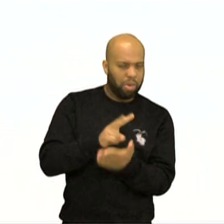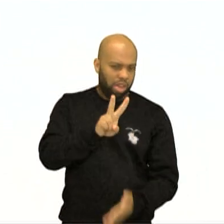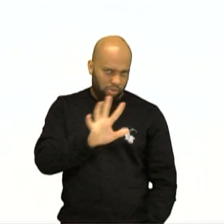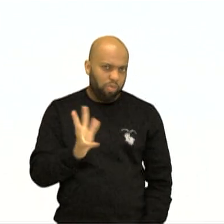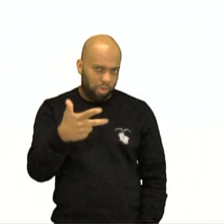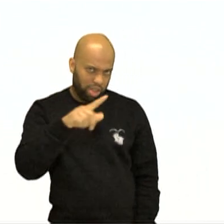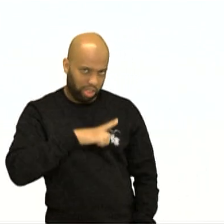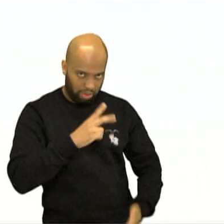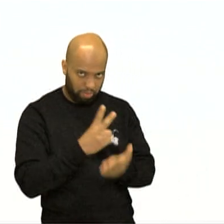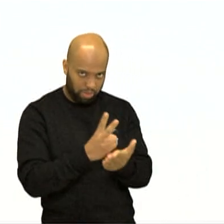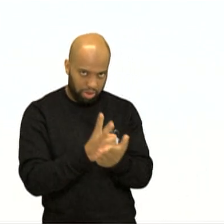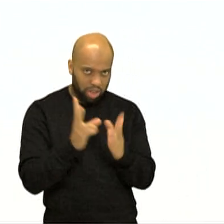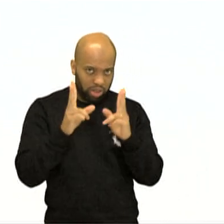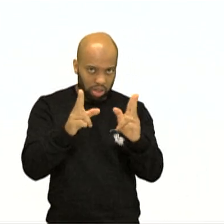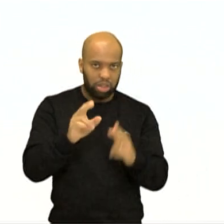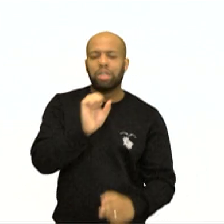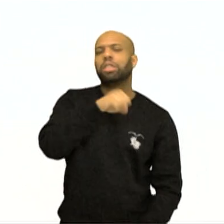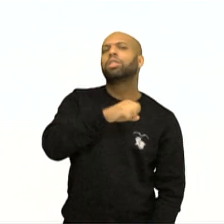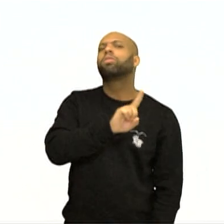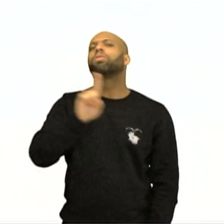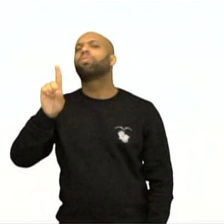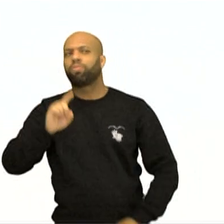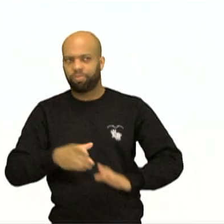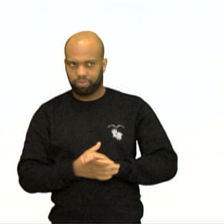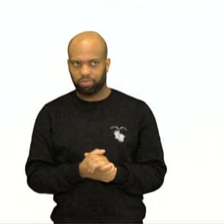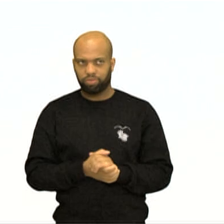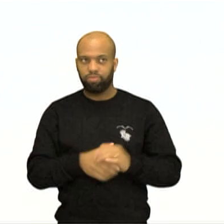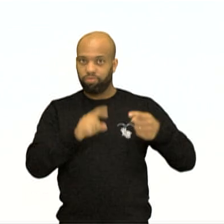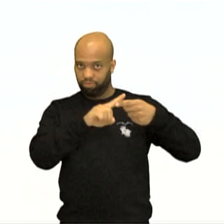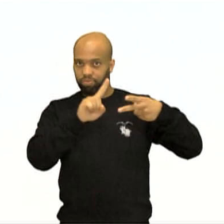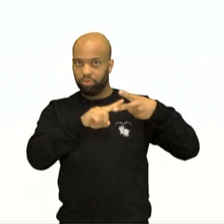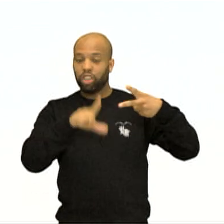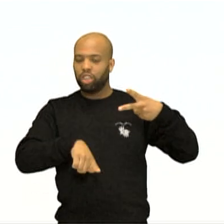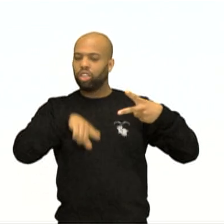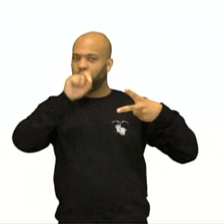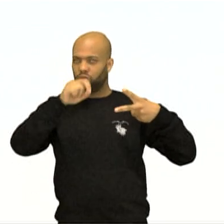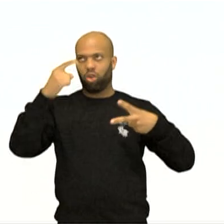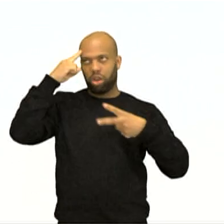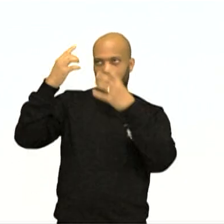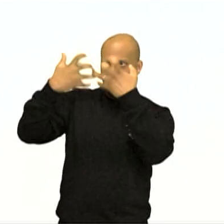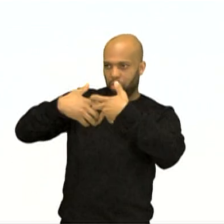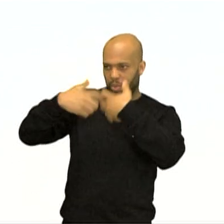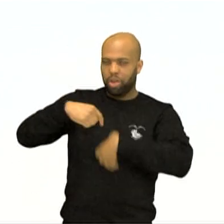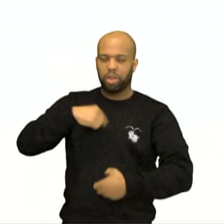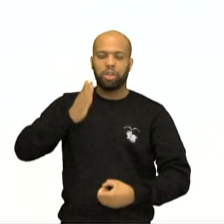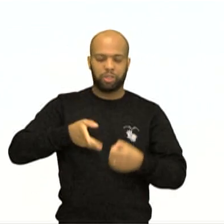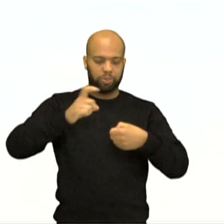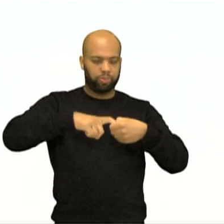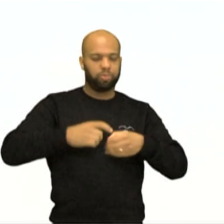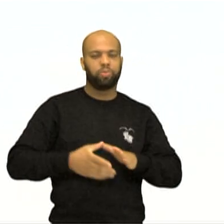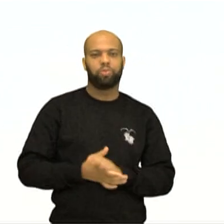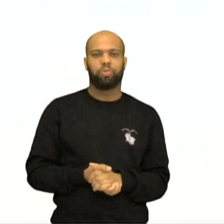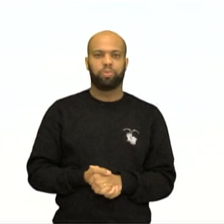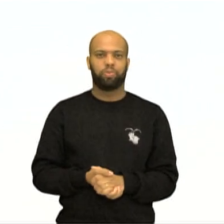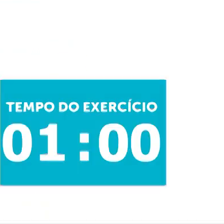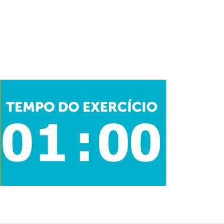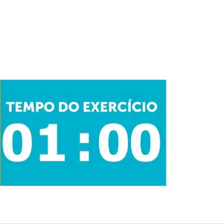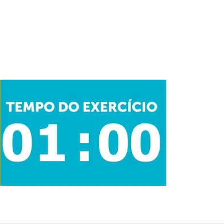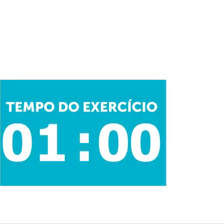velocidade? Sim ou não? Eu vou dar um tempinho para vocês poderem pensar sobre isso e a gente já responde essa questão.